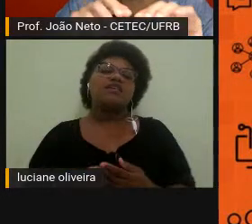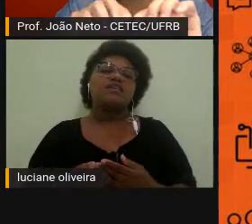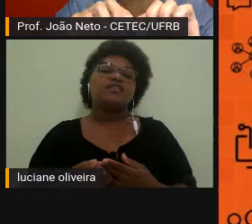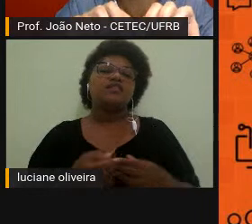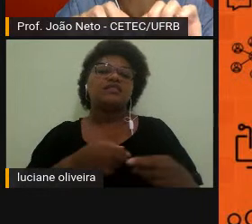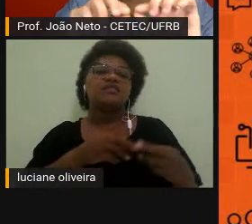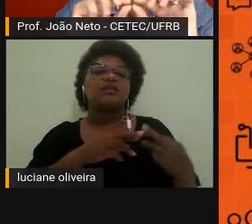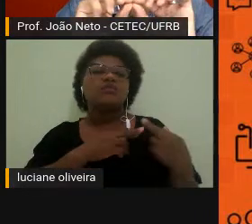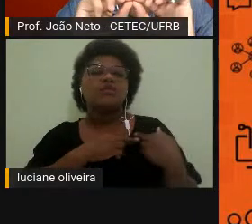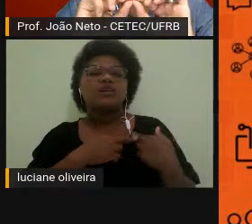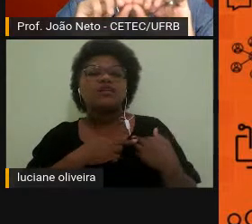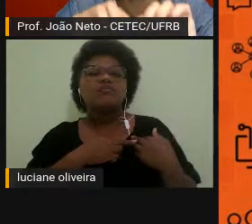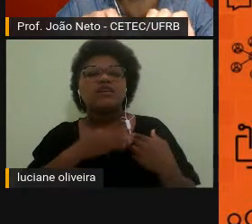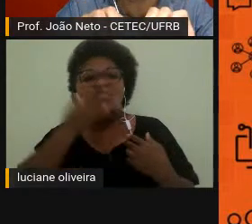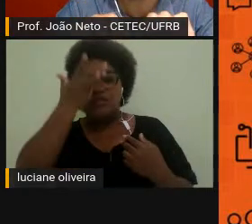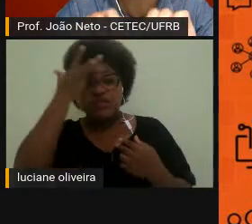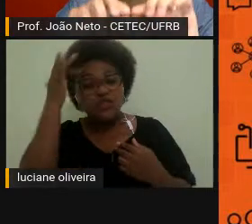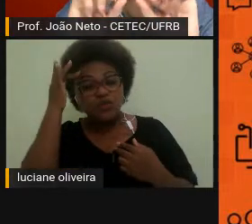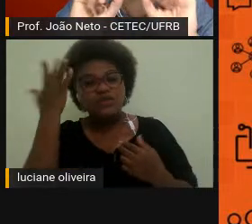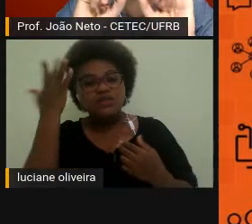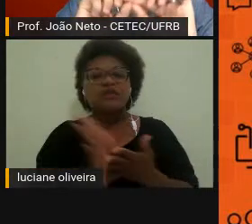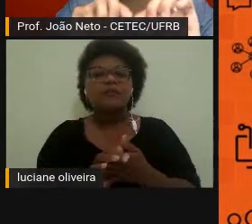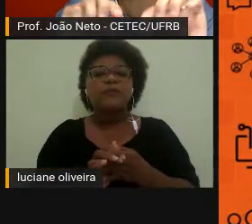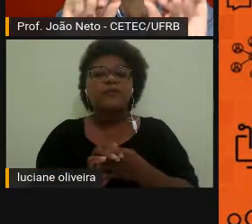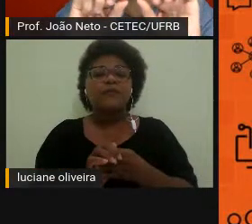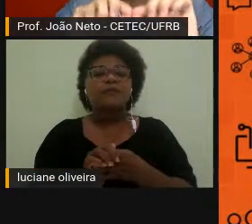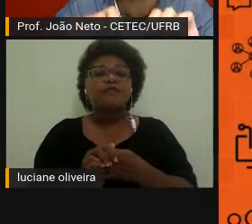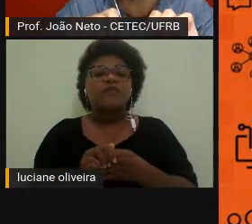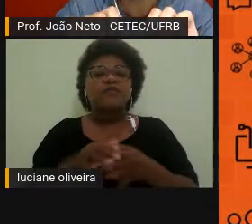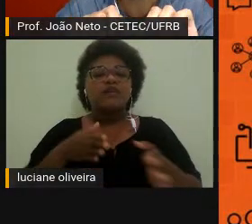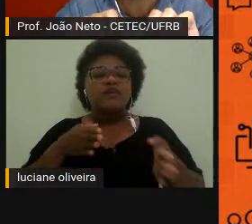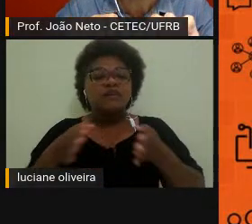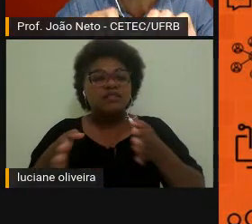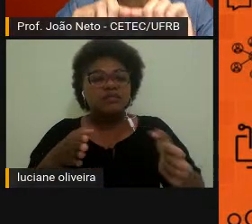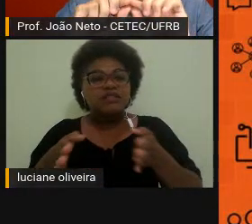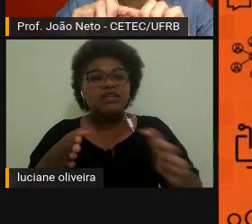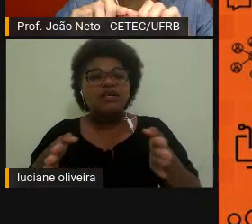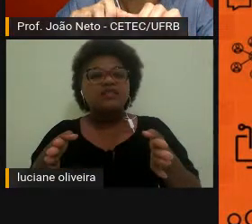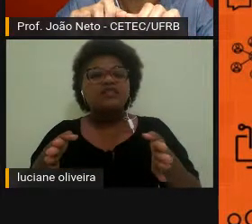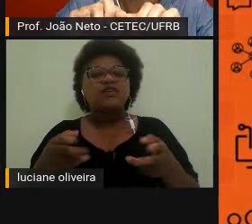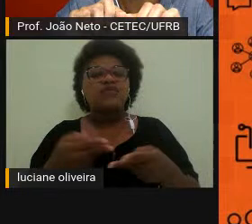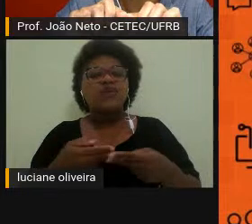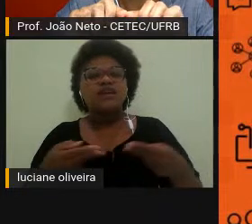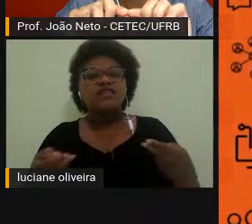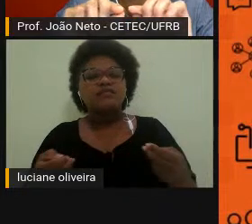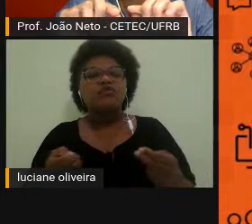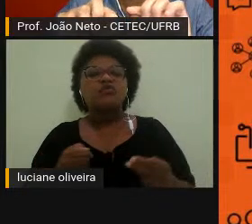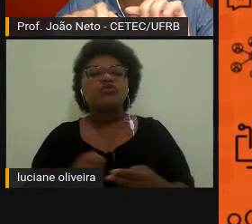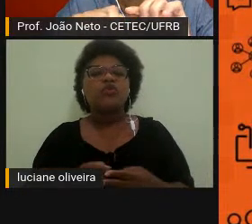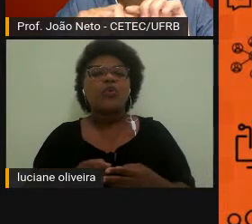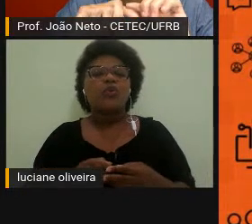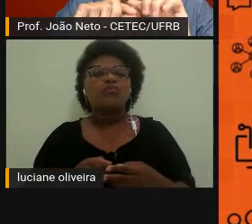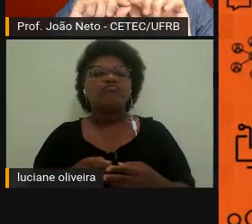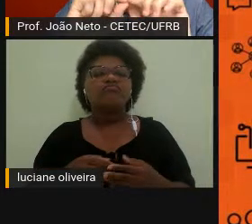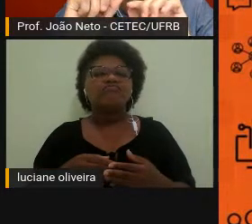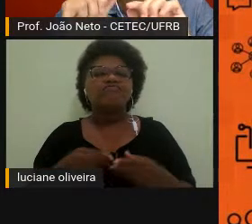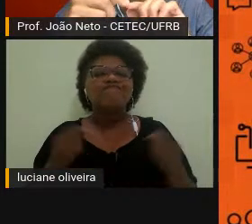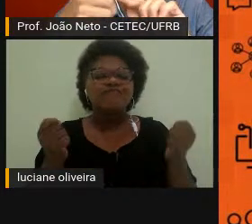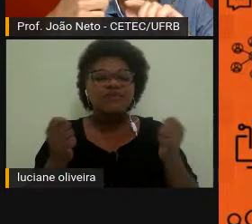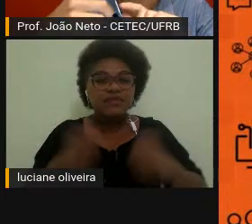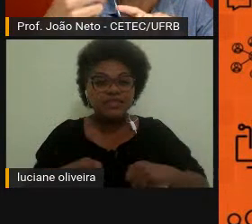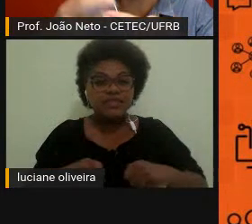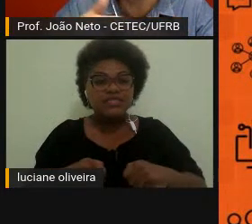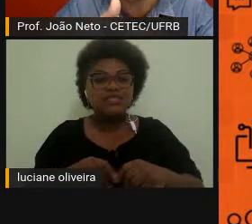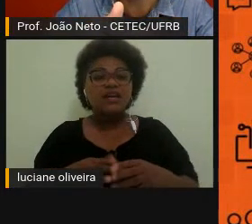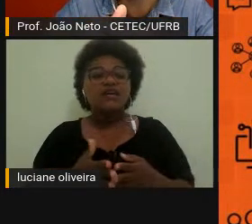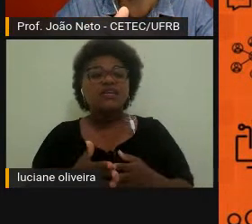dessas questões é muito pontuais de intervenções no ambiente ela é desrespeito muito a questão